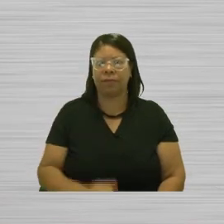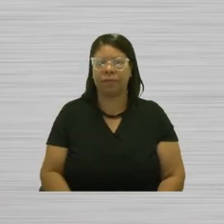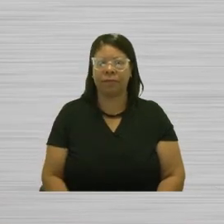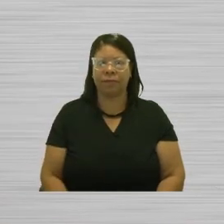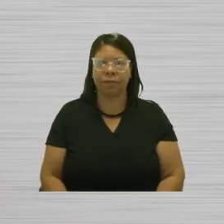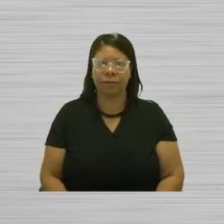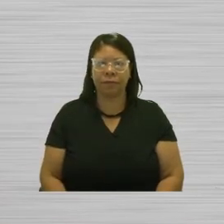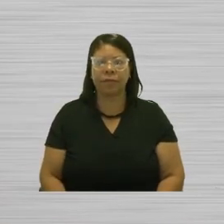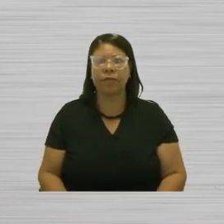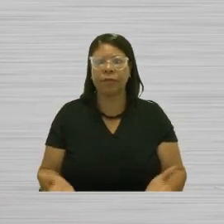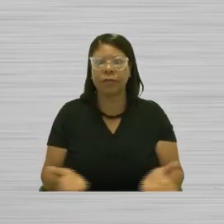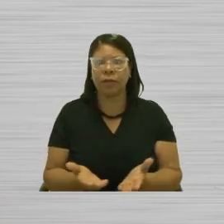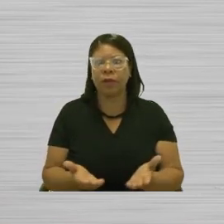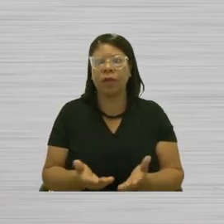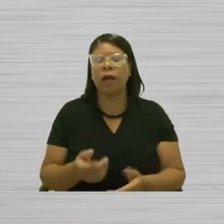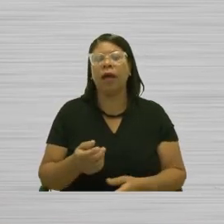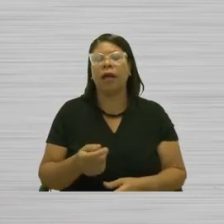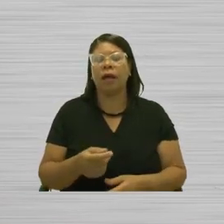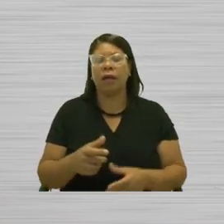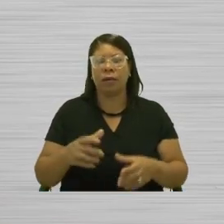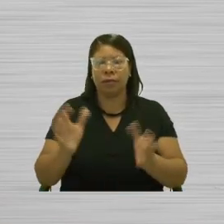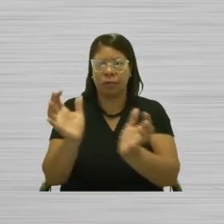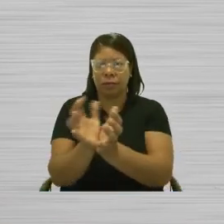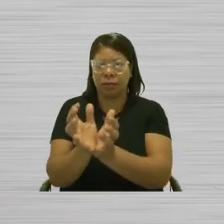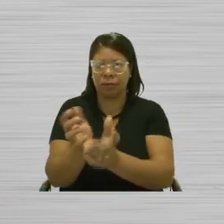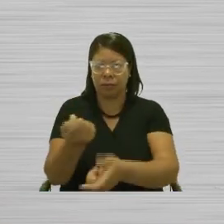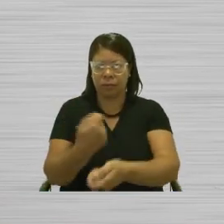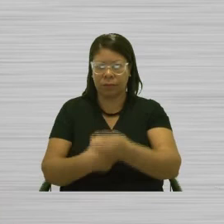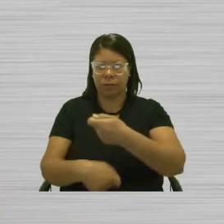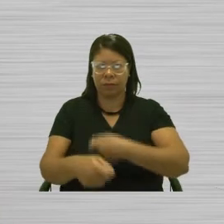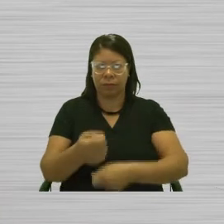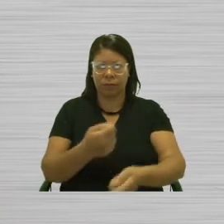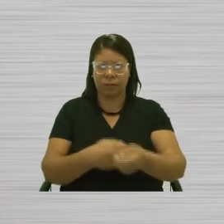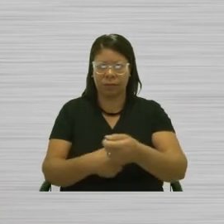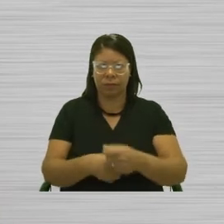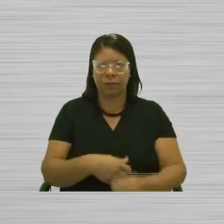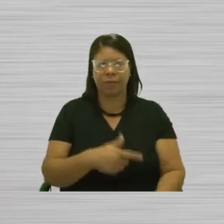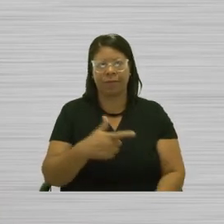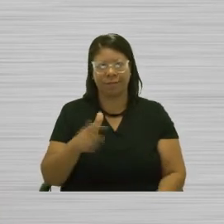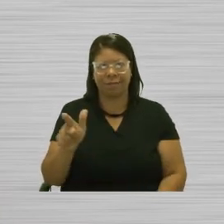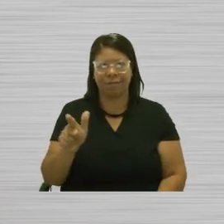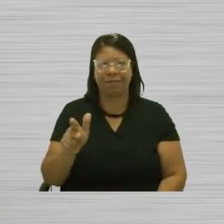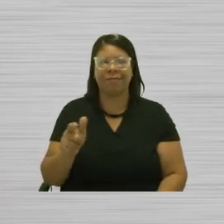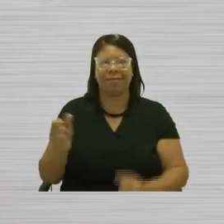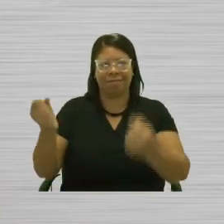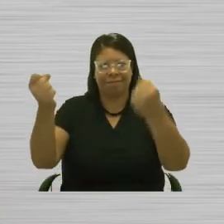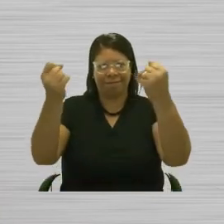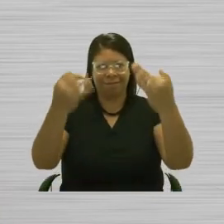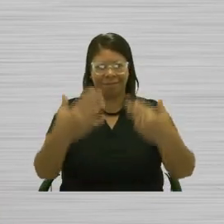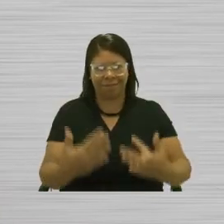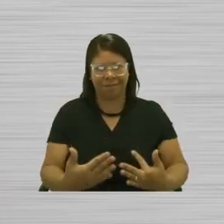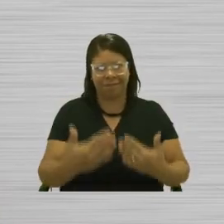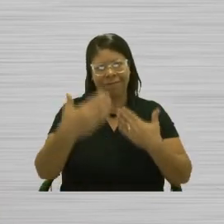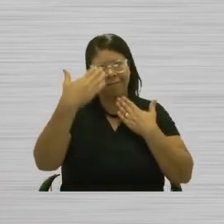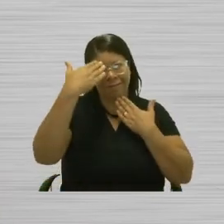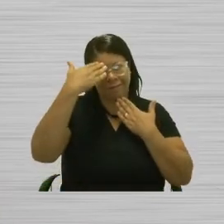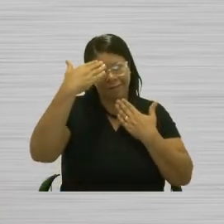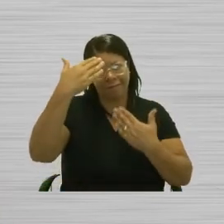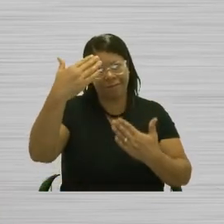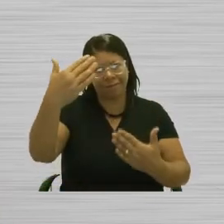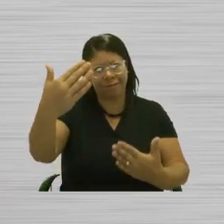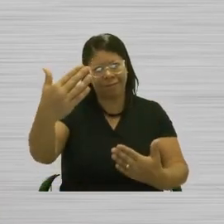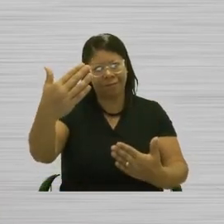Agora, na parte administrativa, a Mari vai estar pontuando um pouco mais detalhado. Muito obrigada.